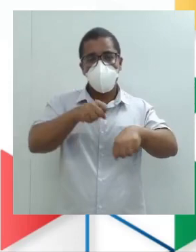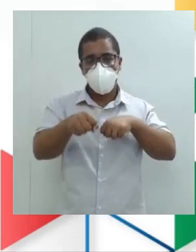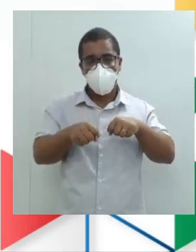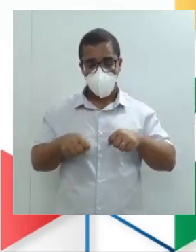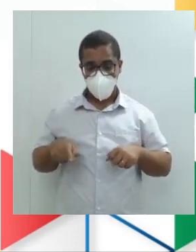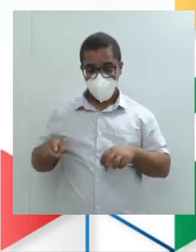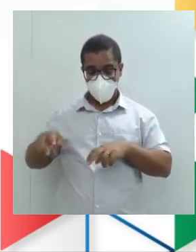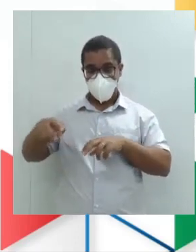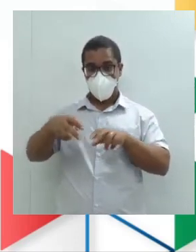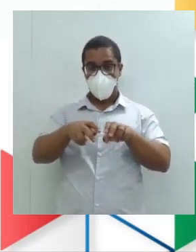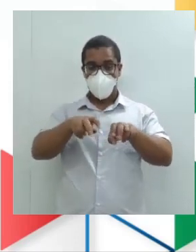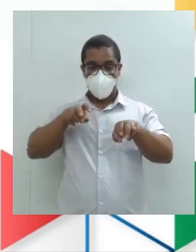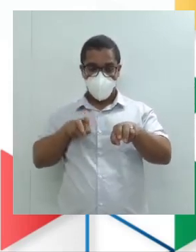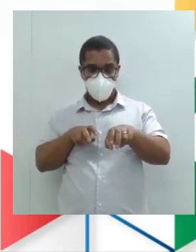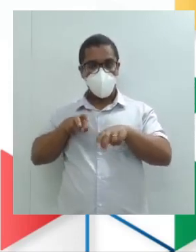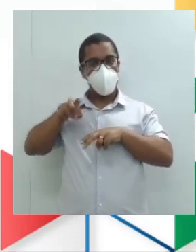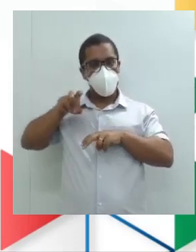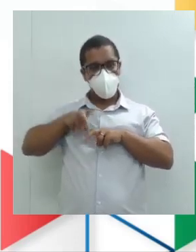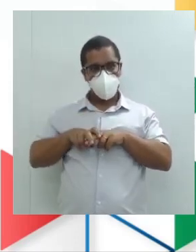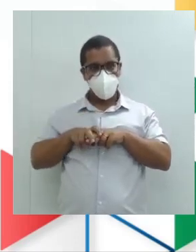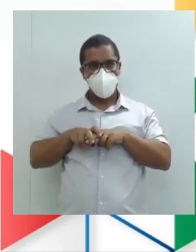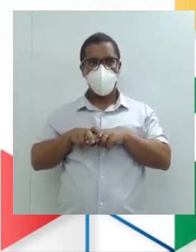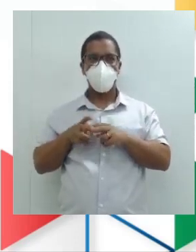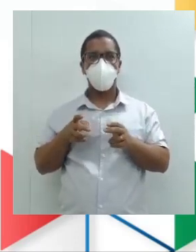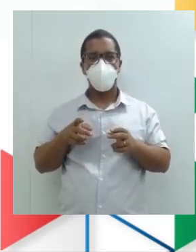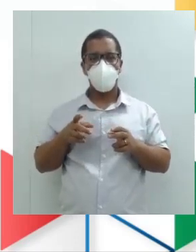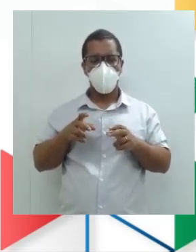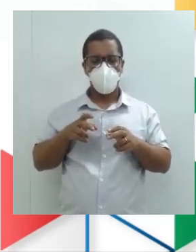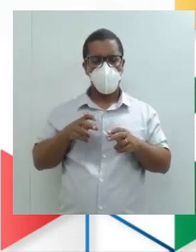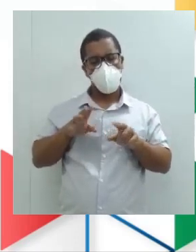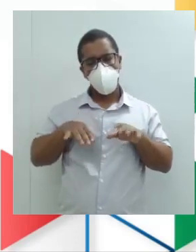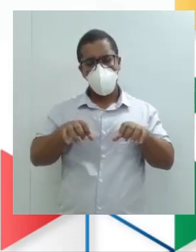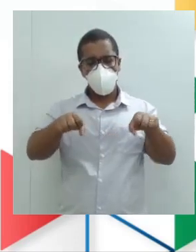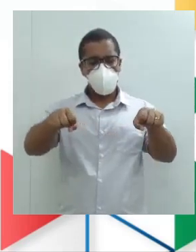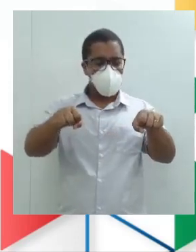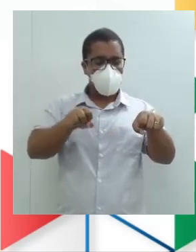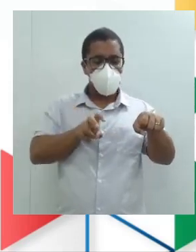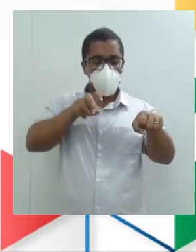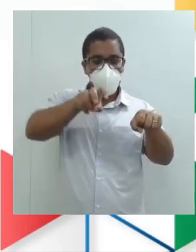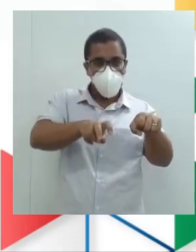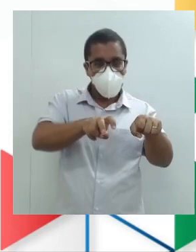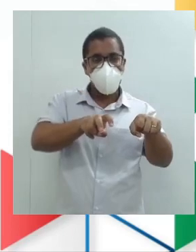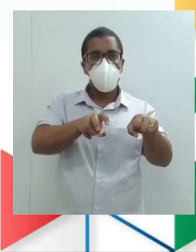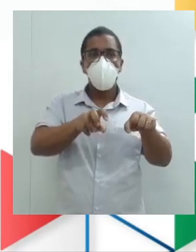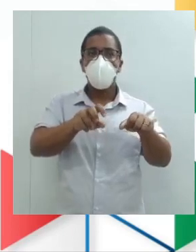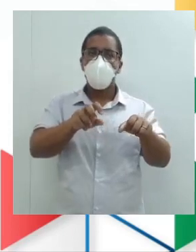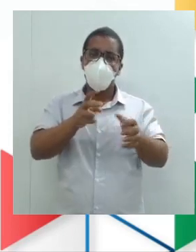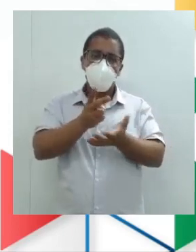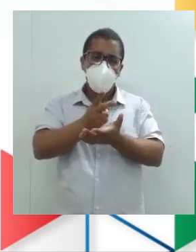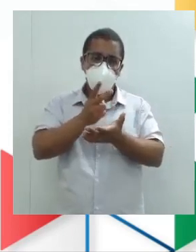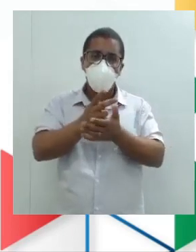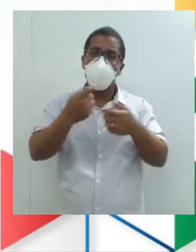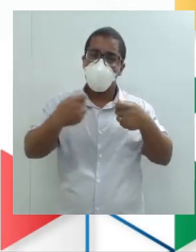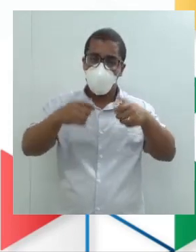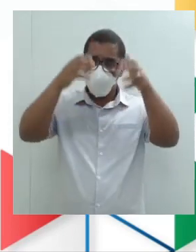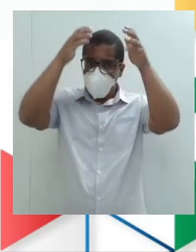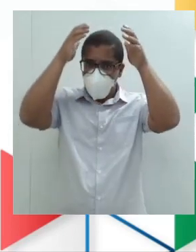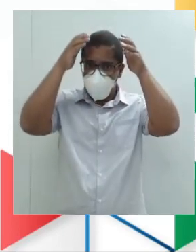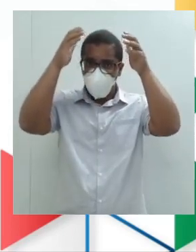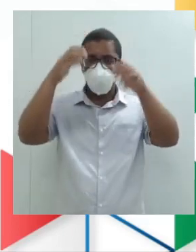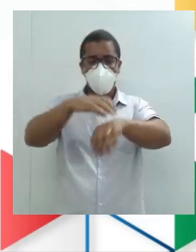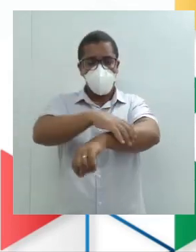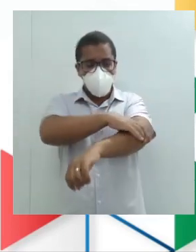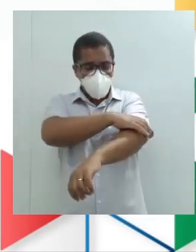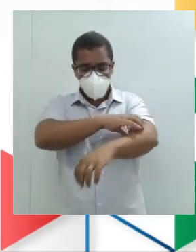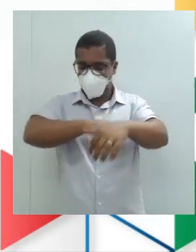uma cadeirinha na frente ou atrás. Mas lembra que, se possível, é sempre bom estar bem equipado,